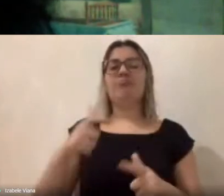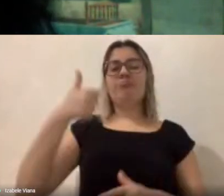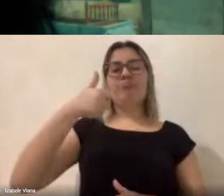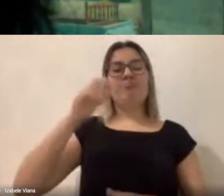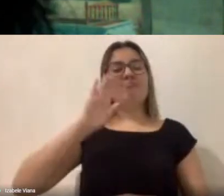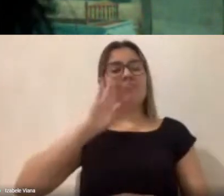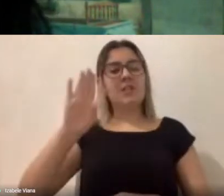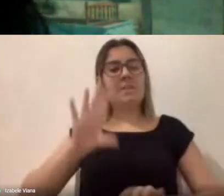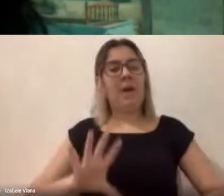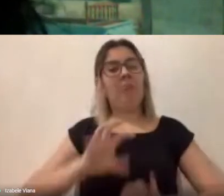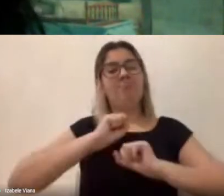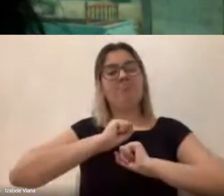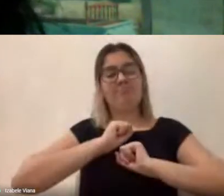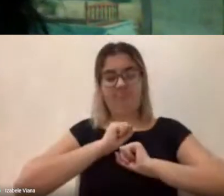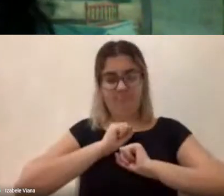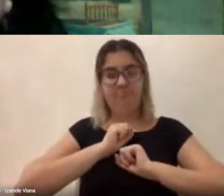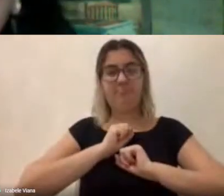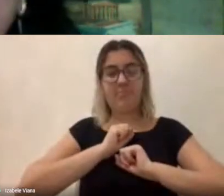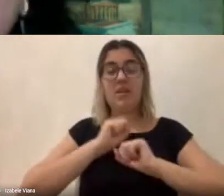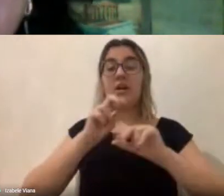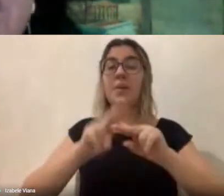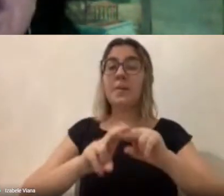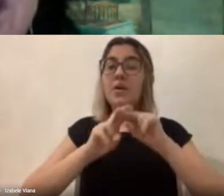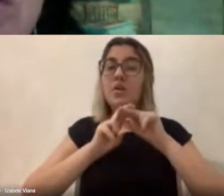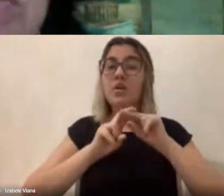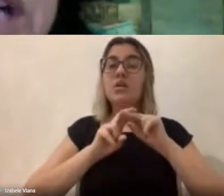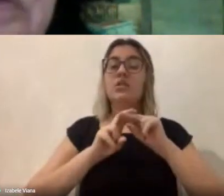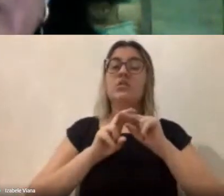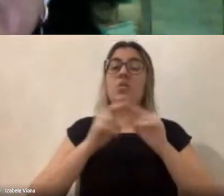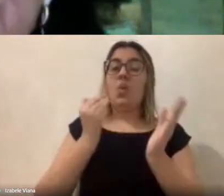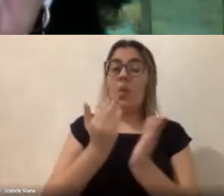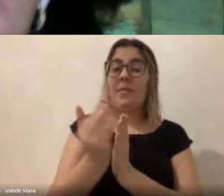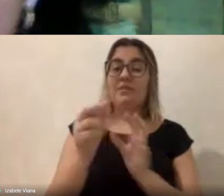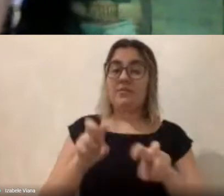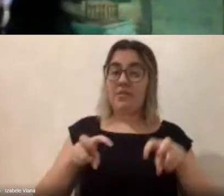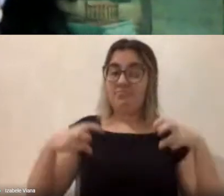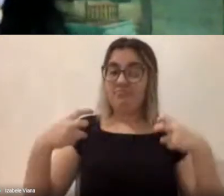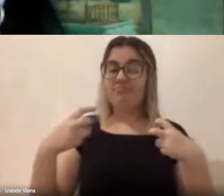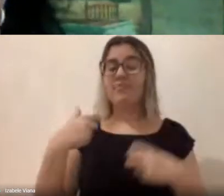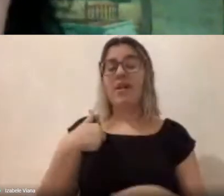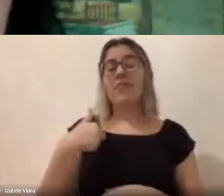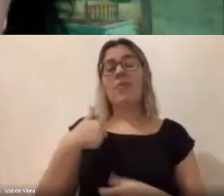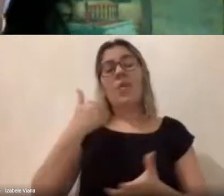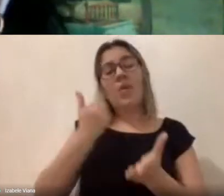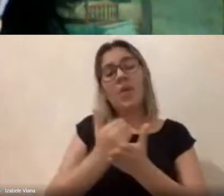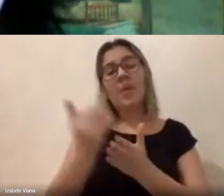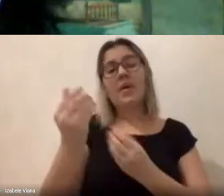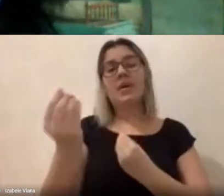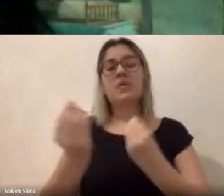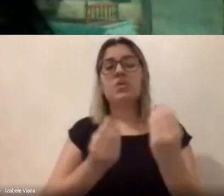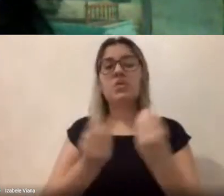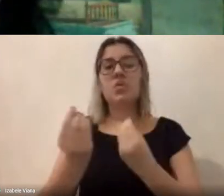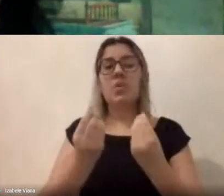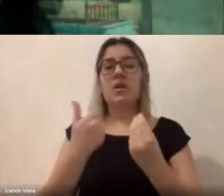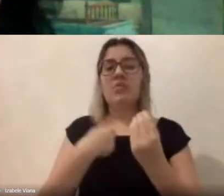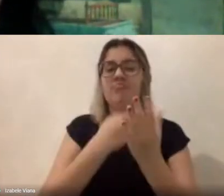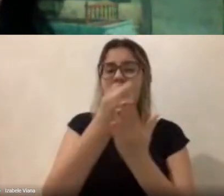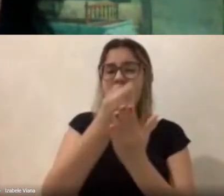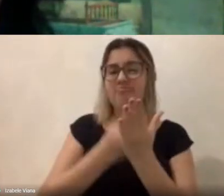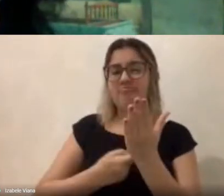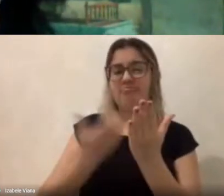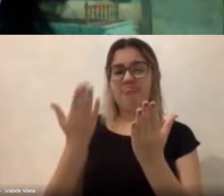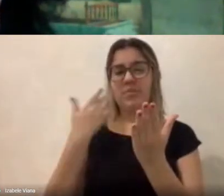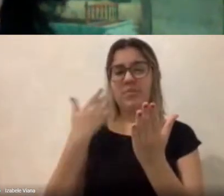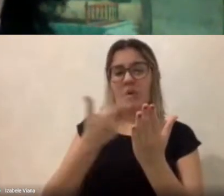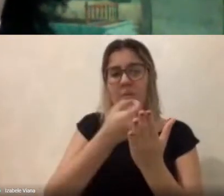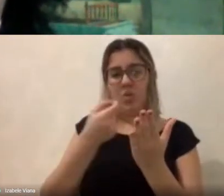Então, para começar essa mesa, eu começo com um manifesto que eu escrevi em 2011, que já é antigo, embora